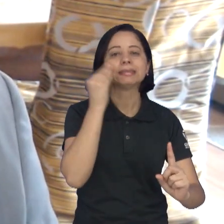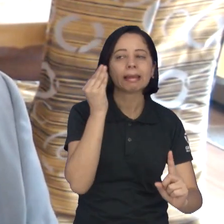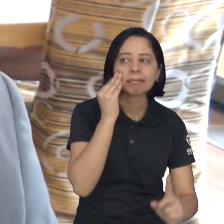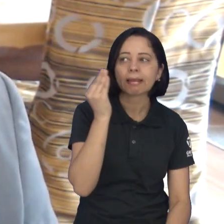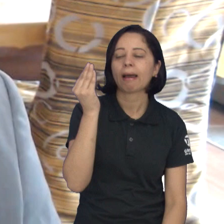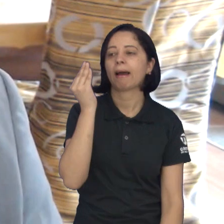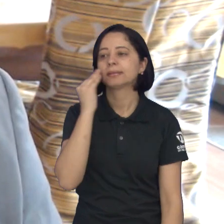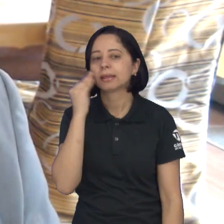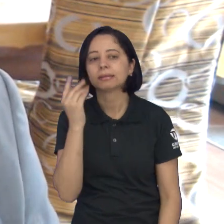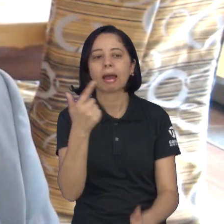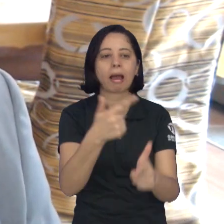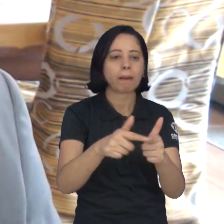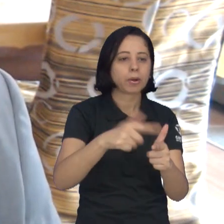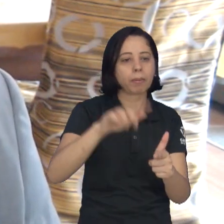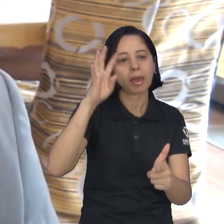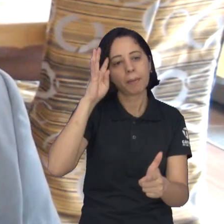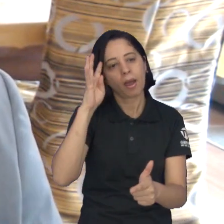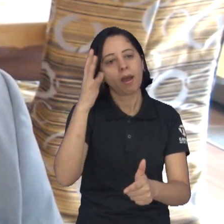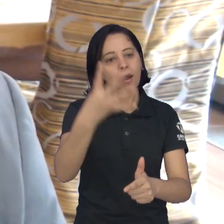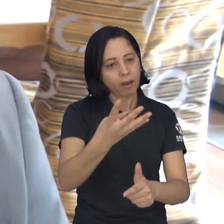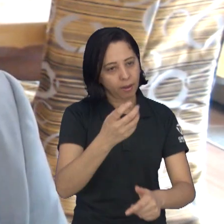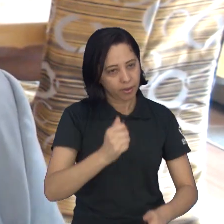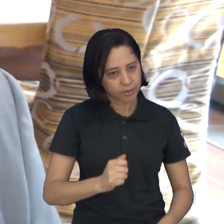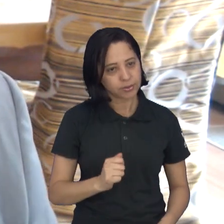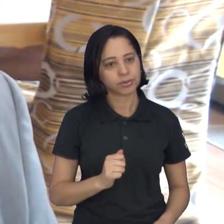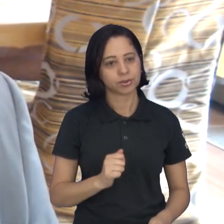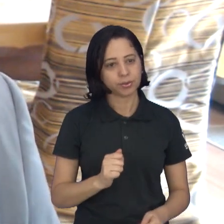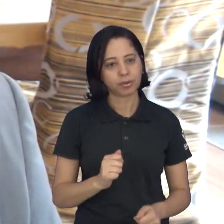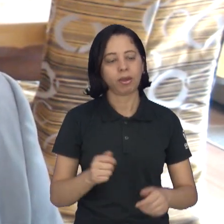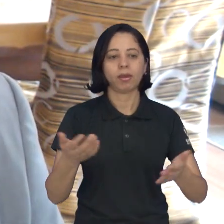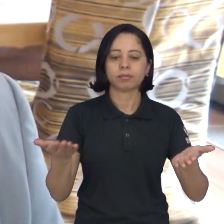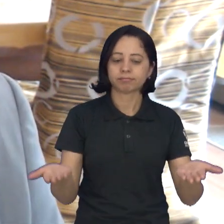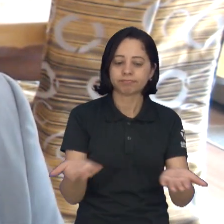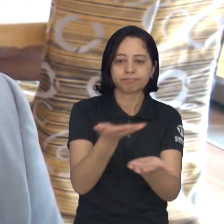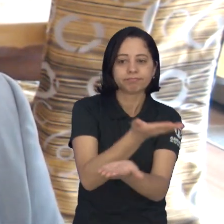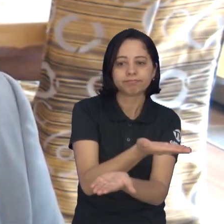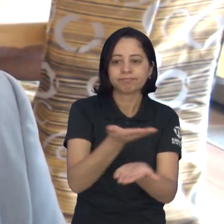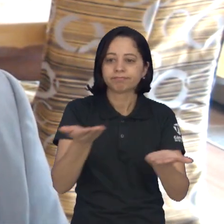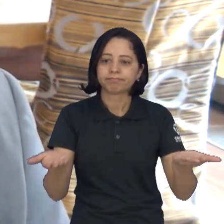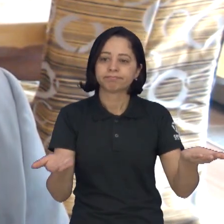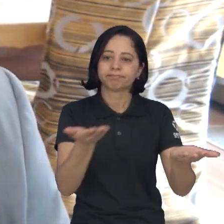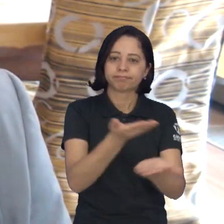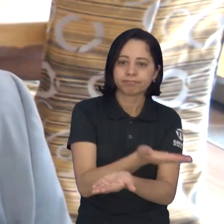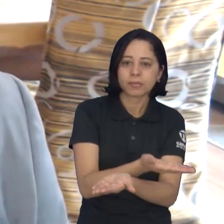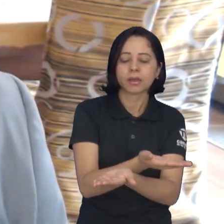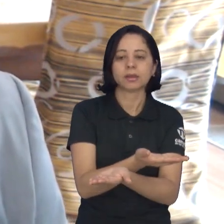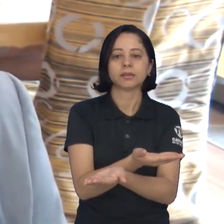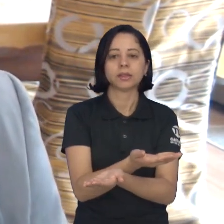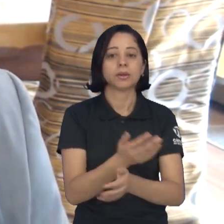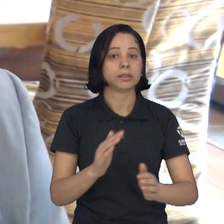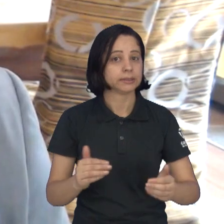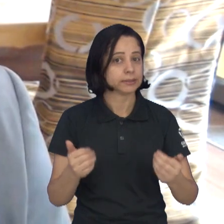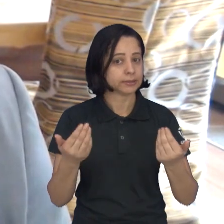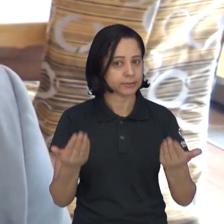formas possíveis de resolver a situação sem o poder judiciário. Então, assim